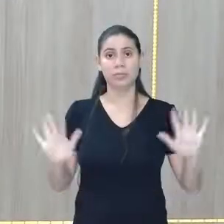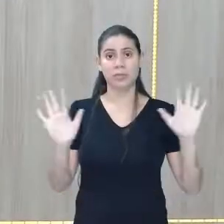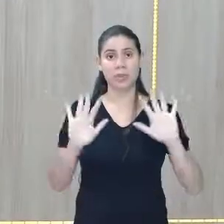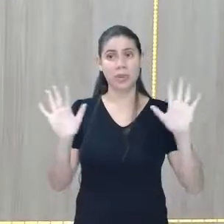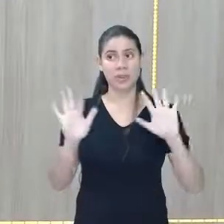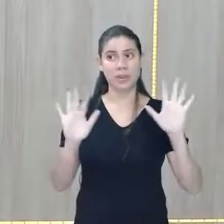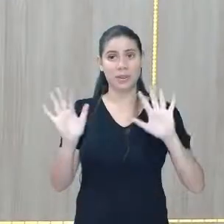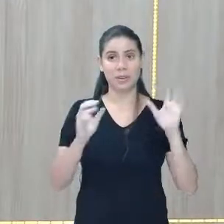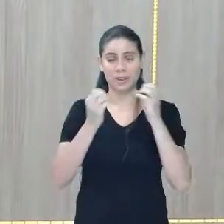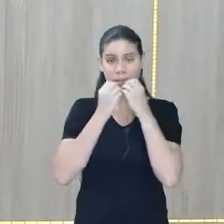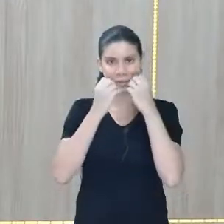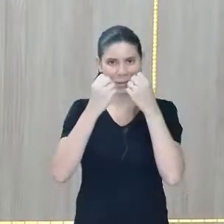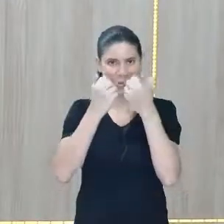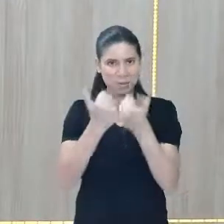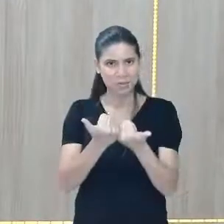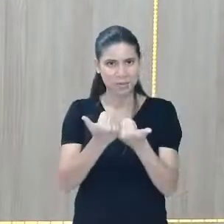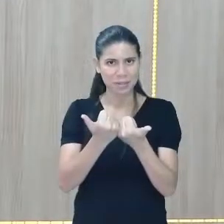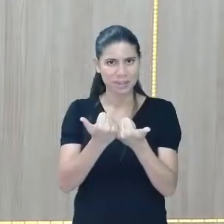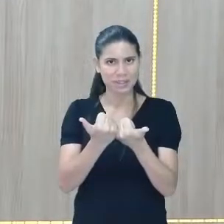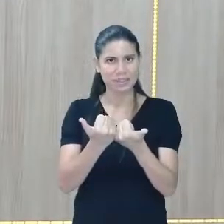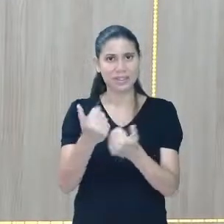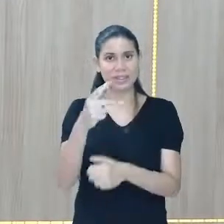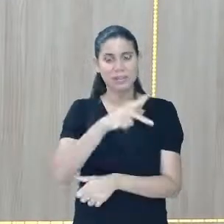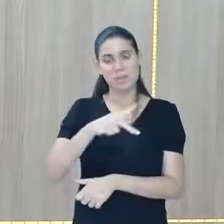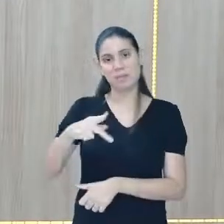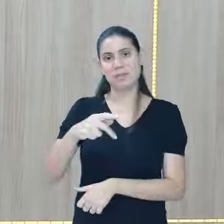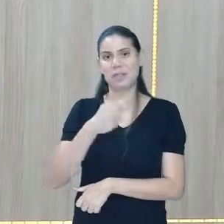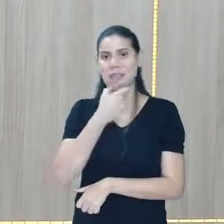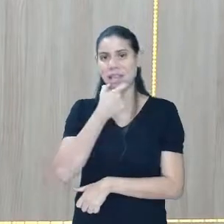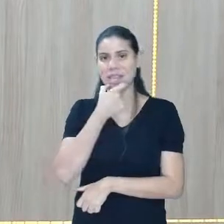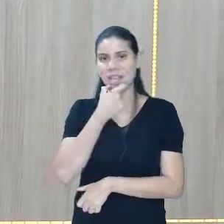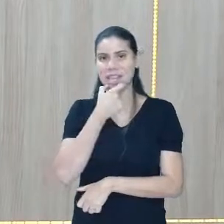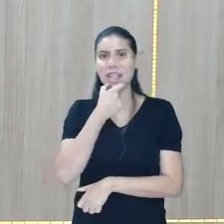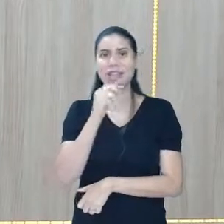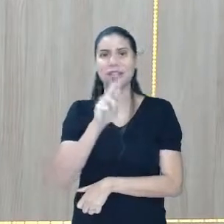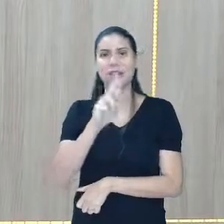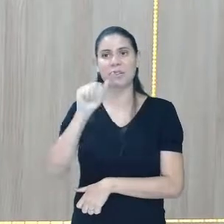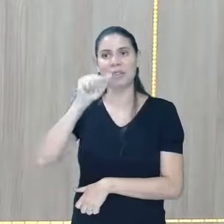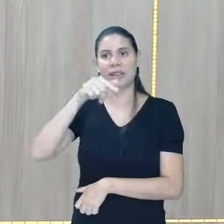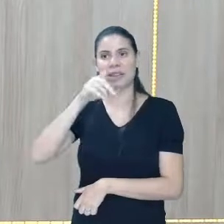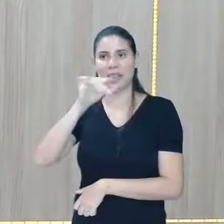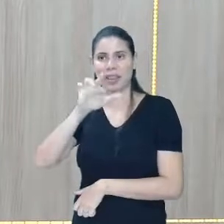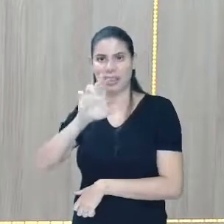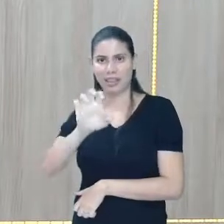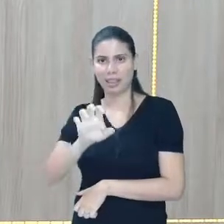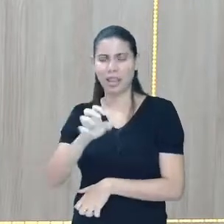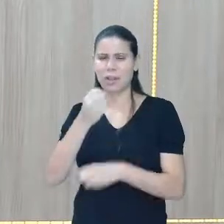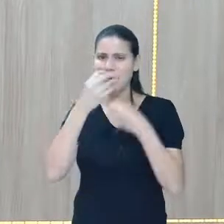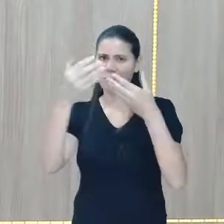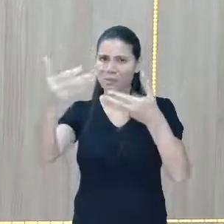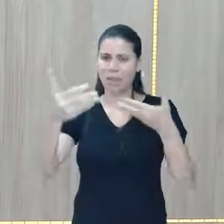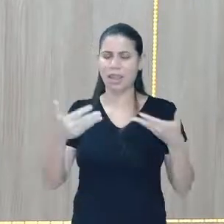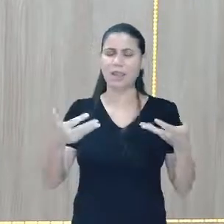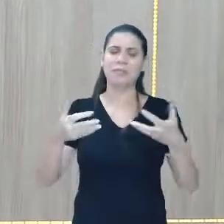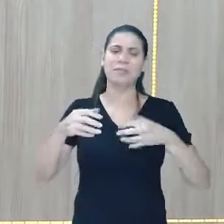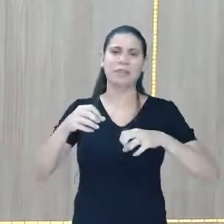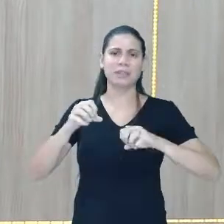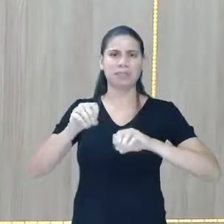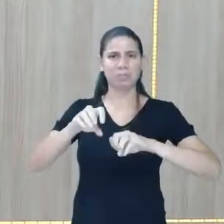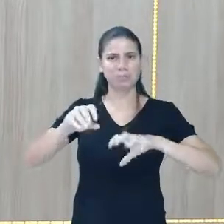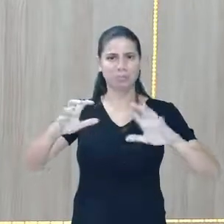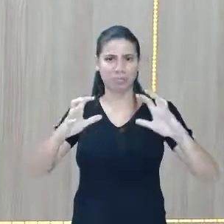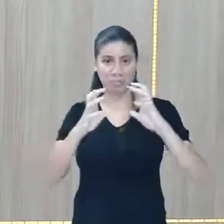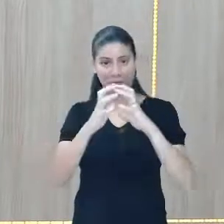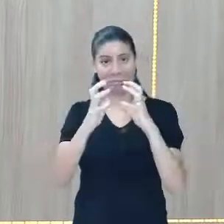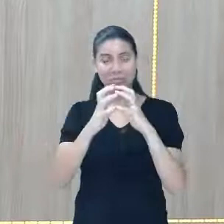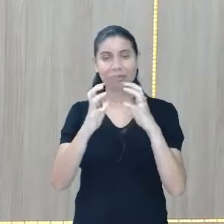pessoal, tudo bom com vocês? Aqui é o professor de inglês, André Riceliano. Sejam todos bem-vindos ao Educa Recife.